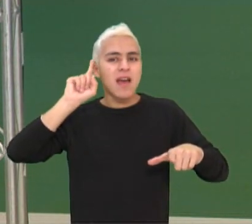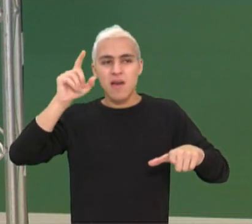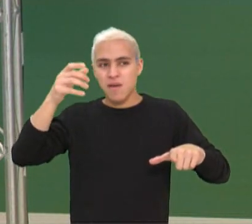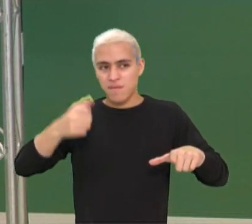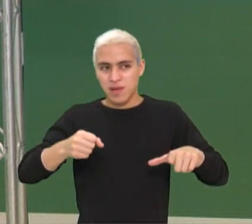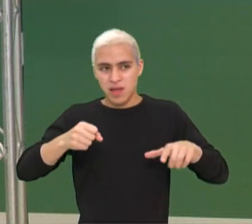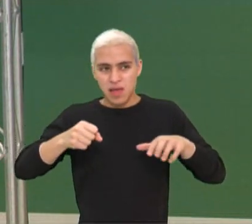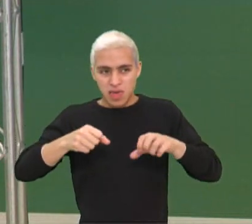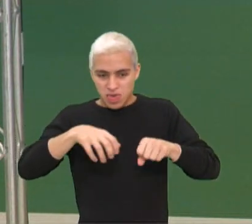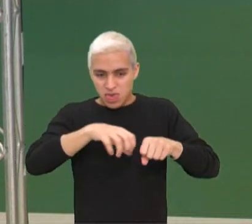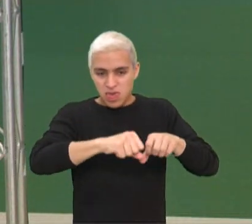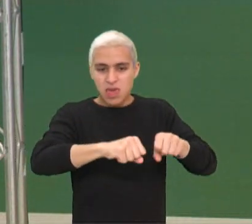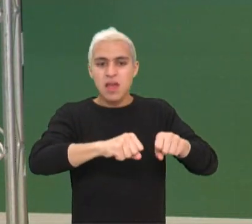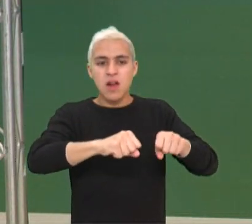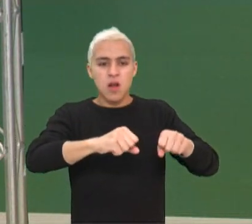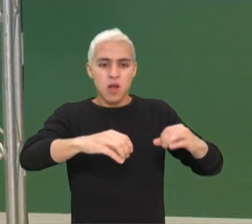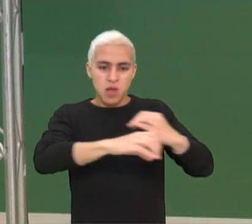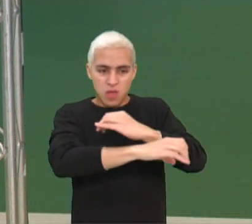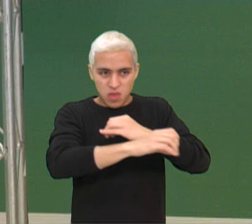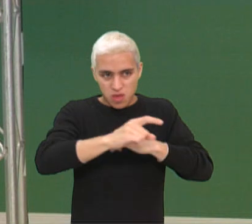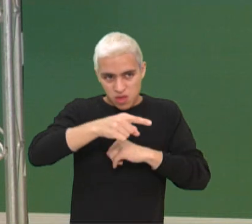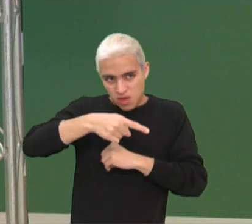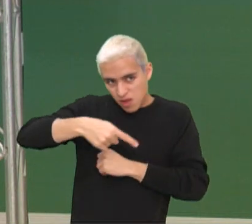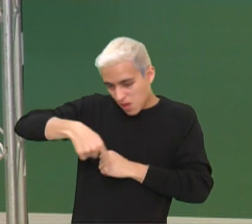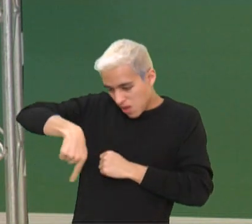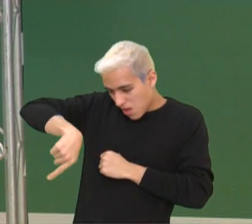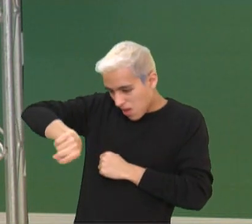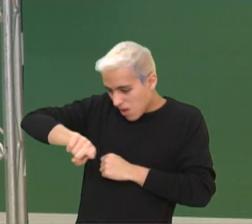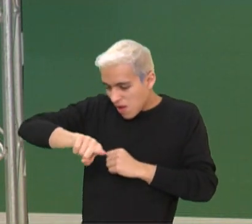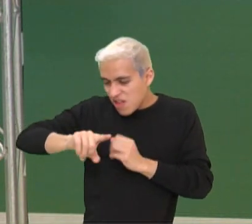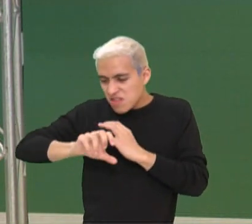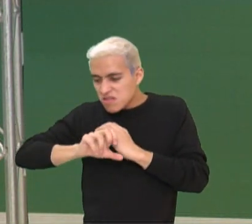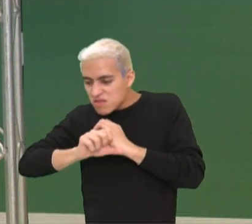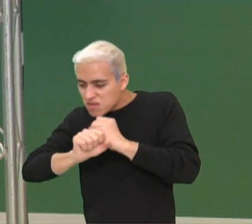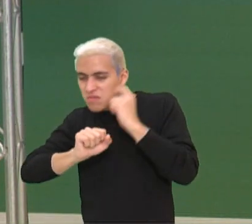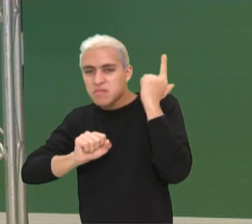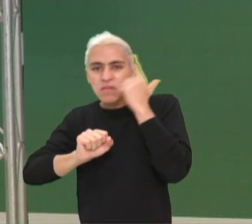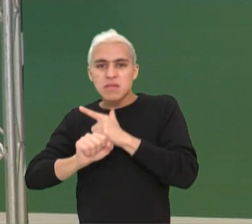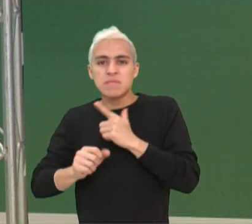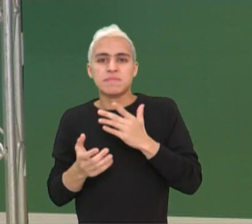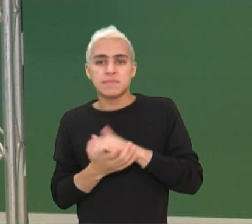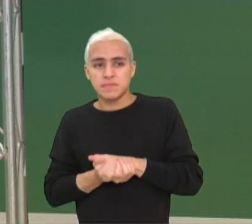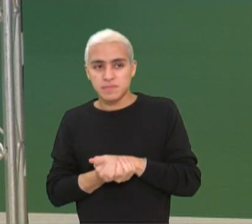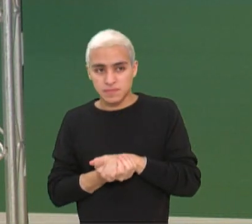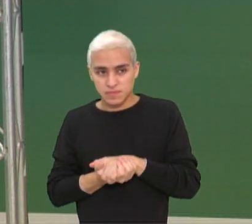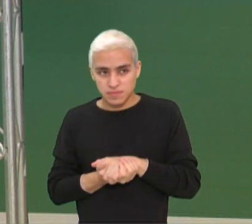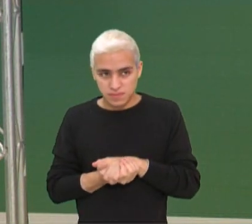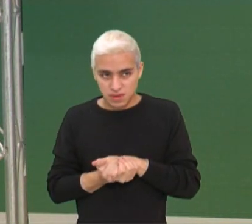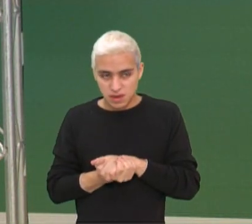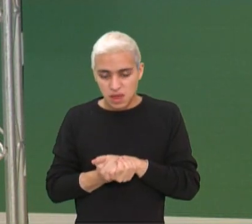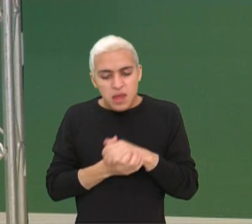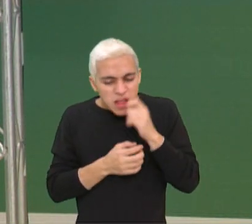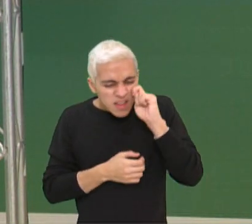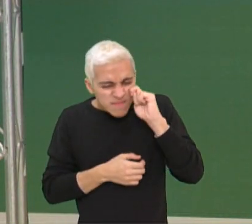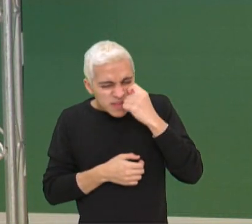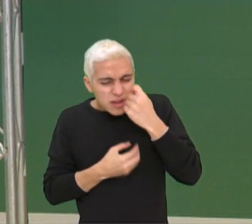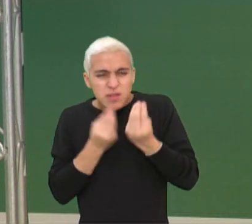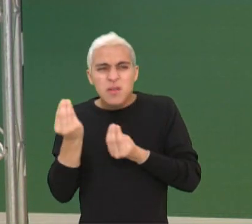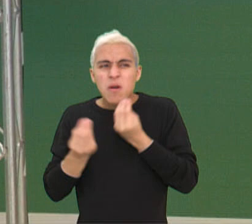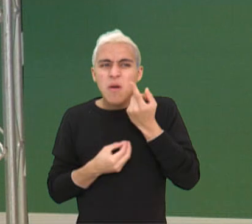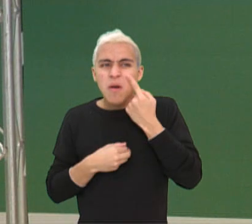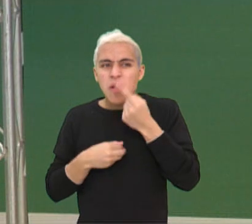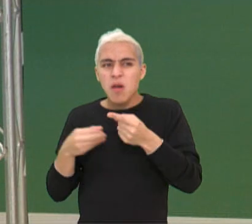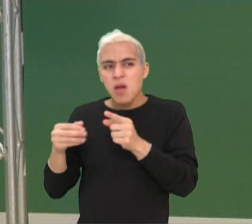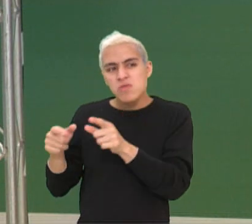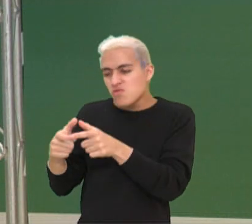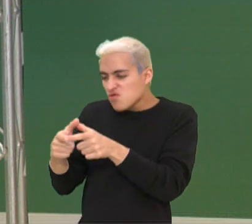esse território e fechou. Então, ali ele fez um ponto, né? Fez ponto, ganhou peças. Um território preto aqui, ó. Aqui, ó.